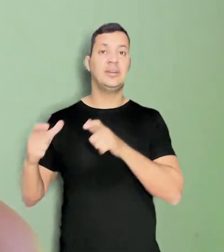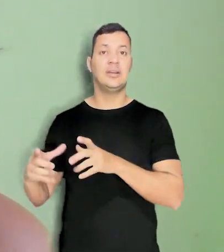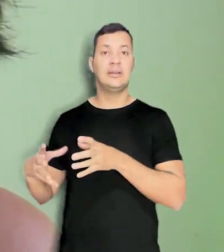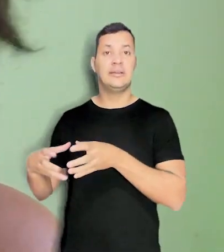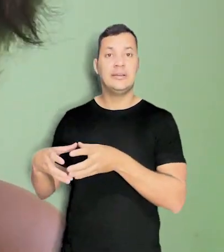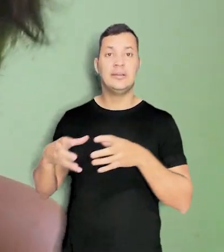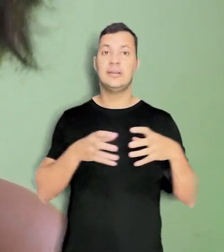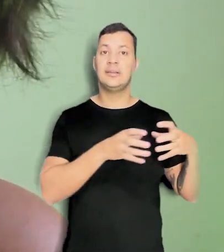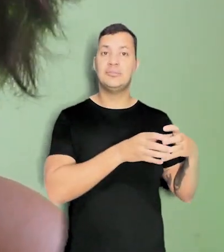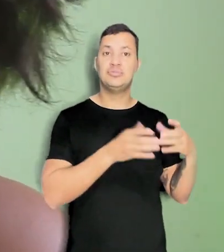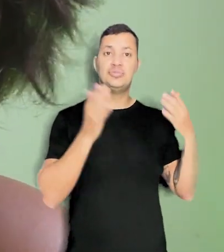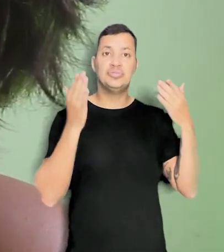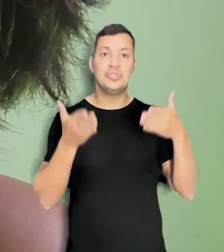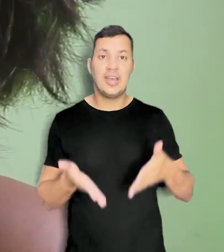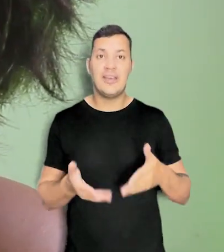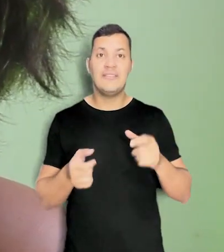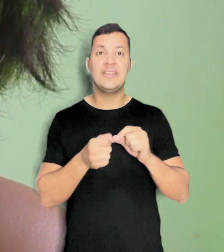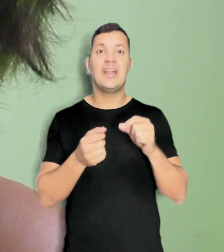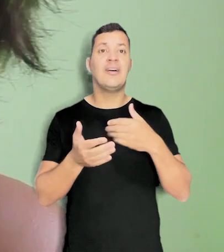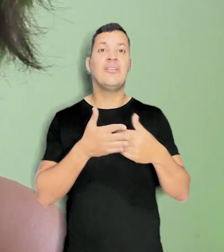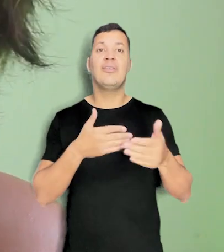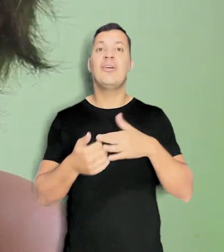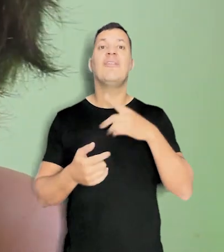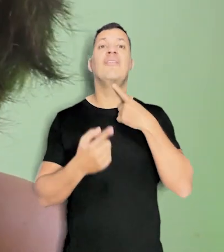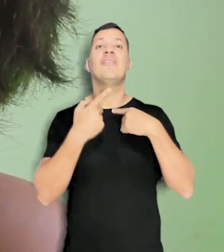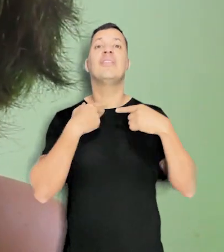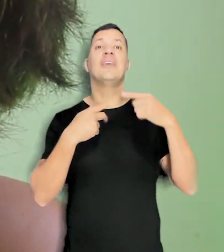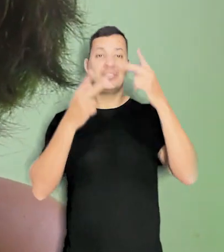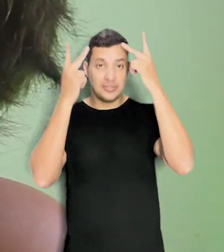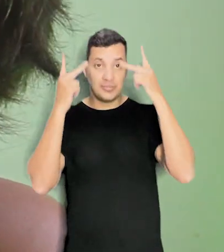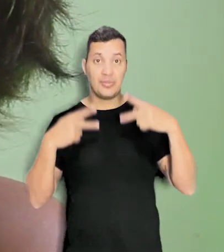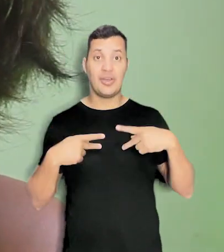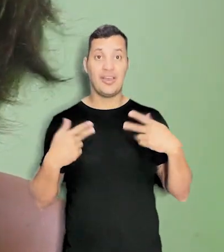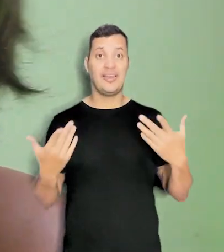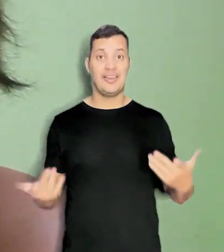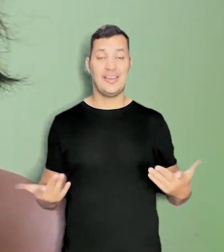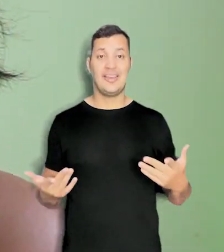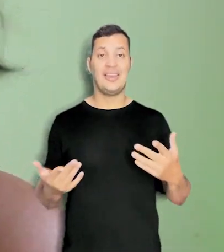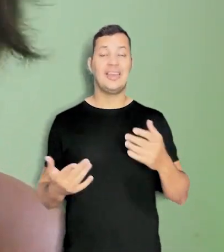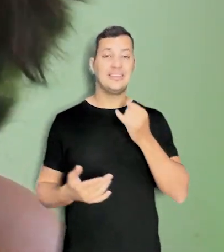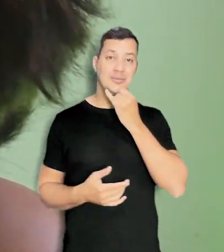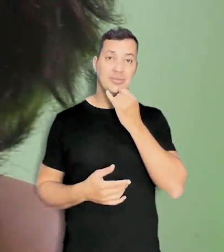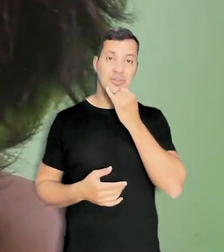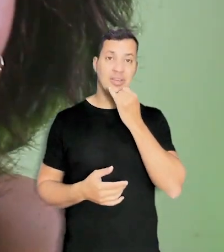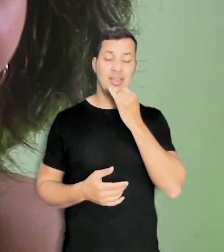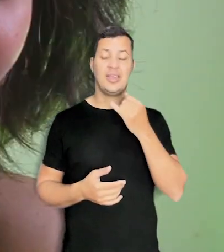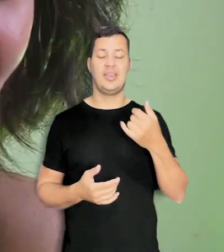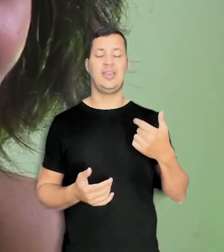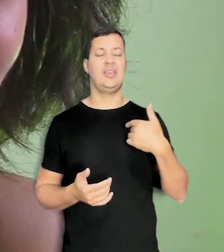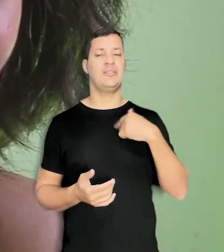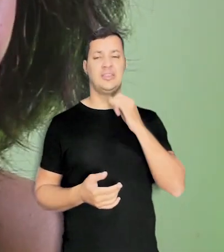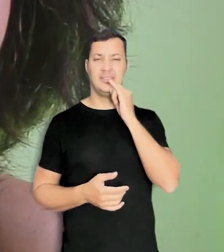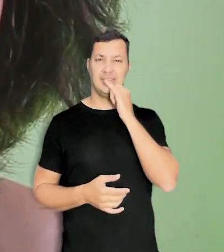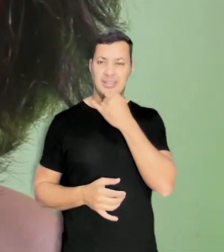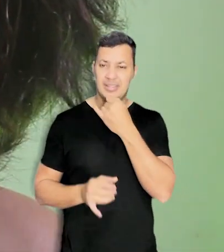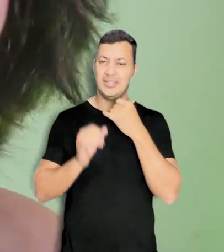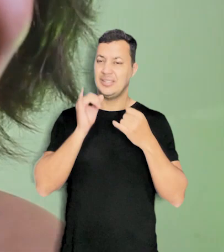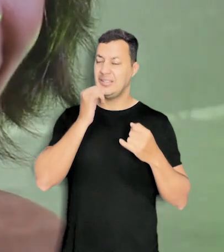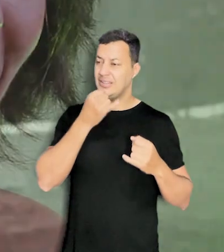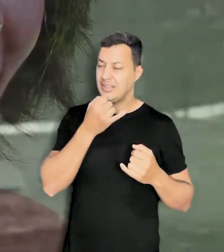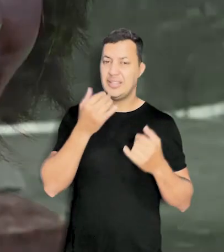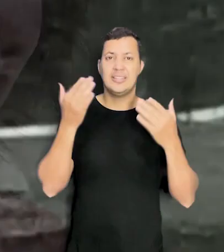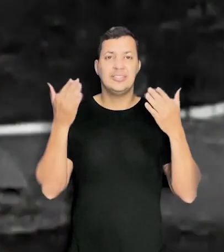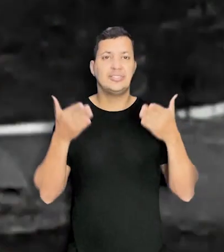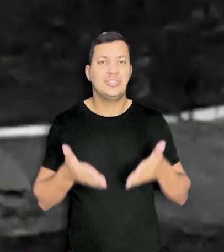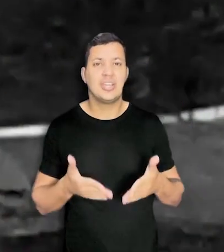chegaram aqui e fizeram o que bem quiseram, né? Acho que exemplo maior disso é uma coisa que me indigna muito, inclusive, a gente